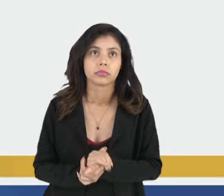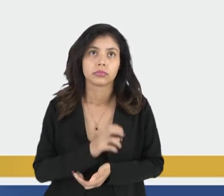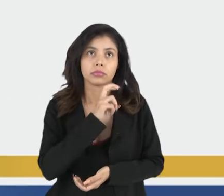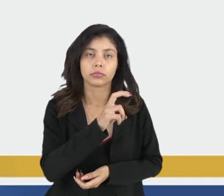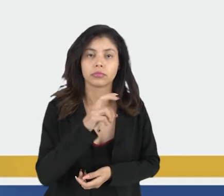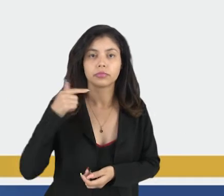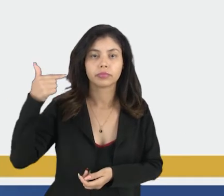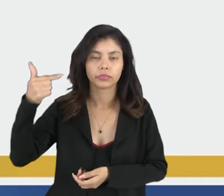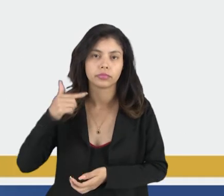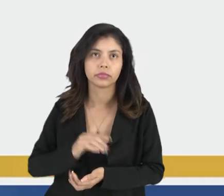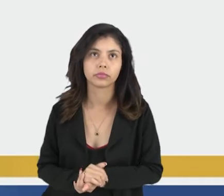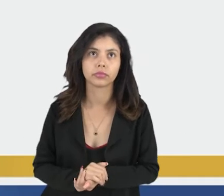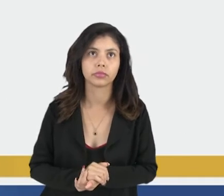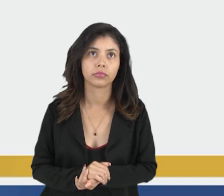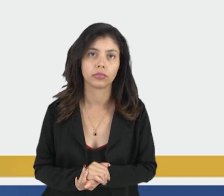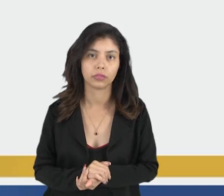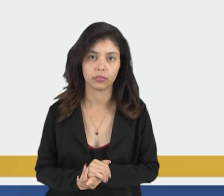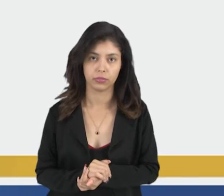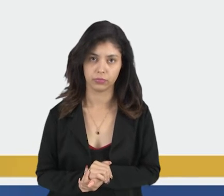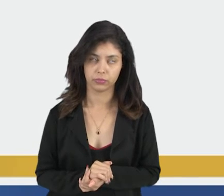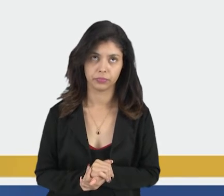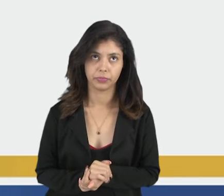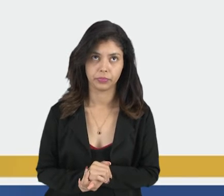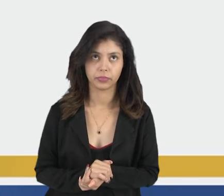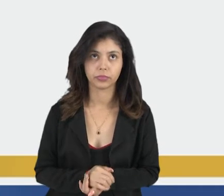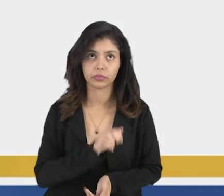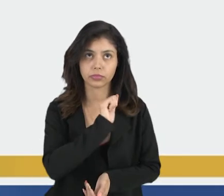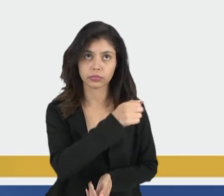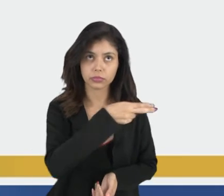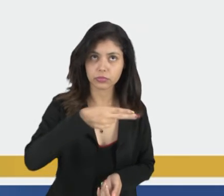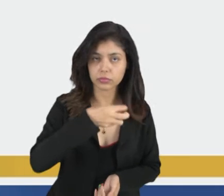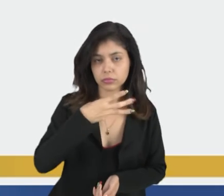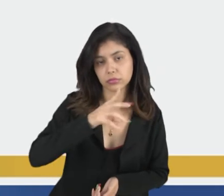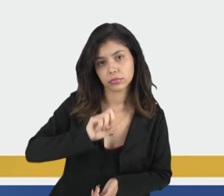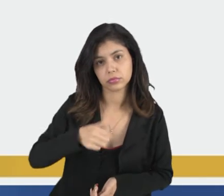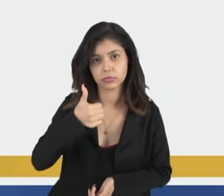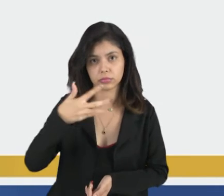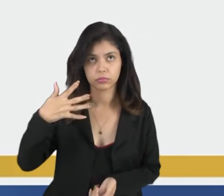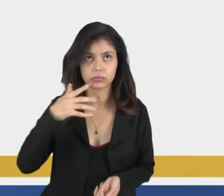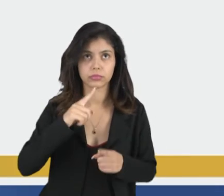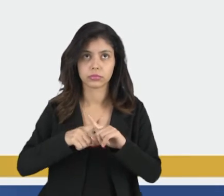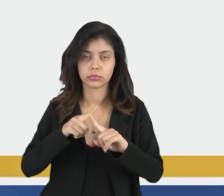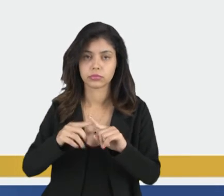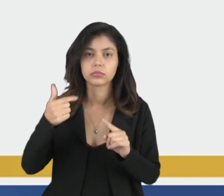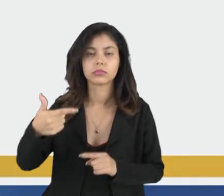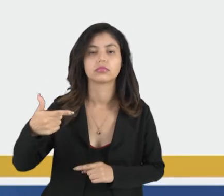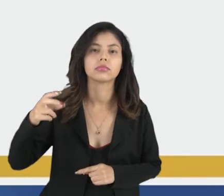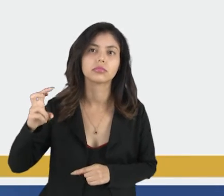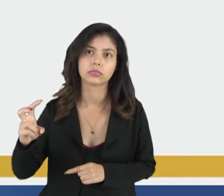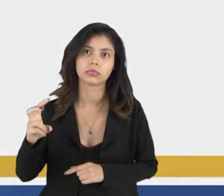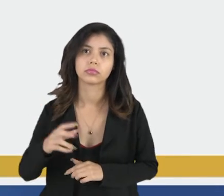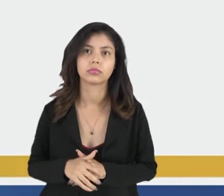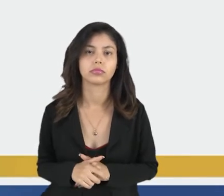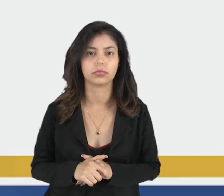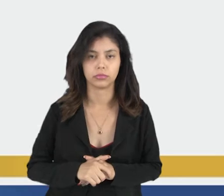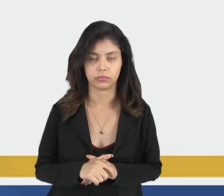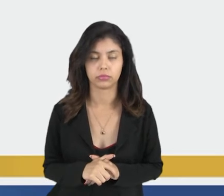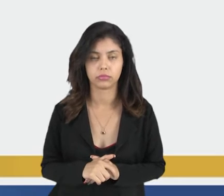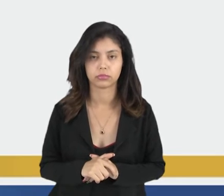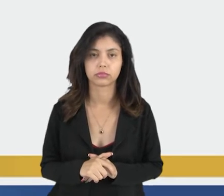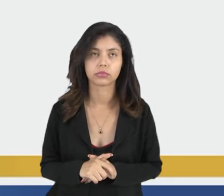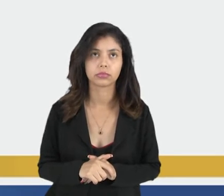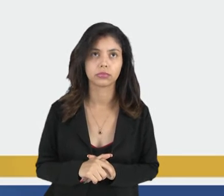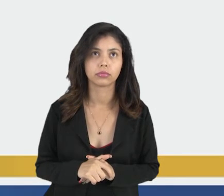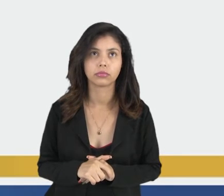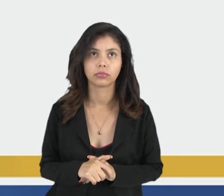ao quadrado, que é o valor do raio. Então, A é igual a 3,14 vezes 5 ao quadrado, que é igual